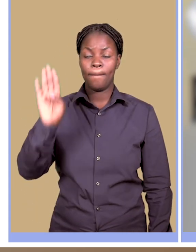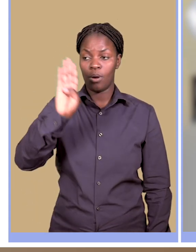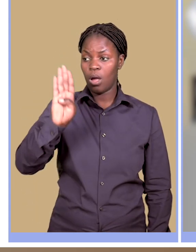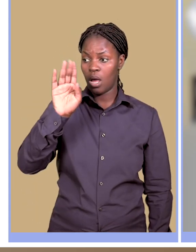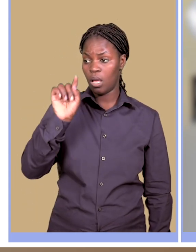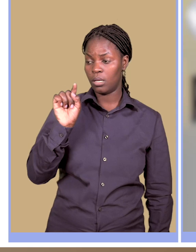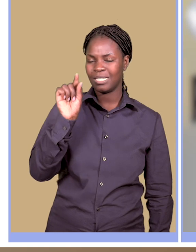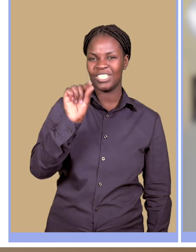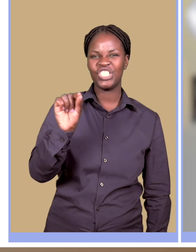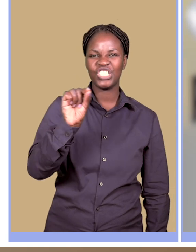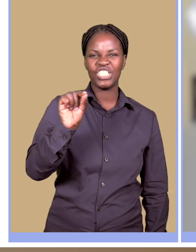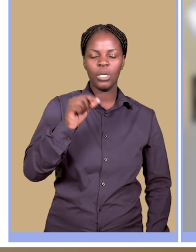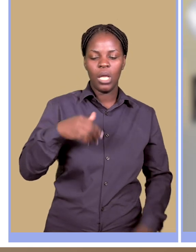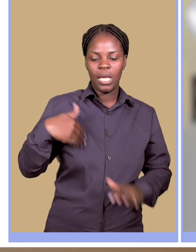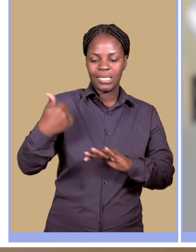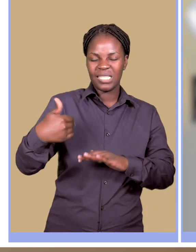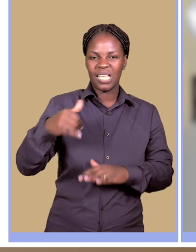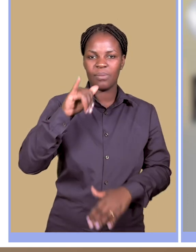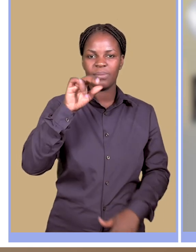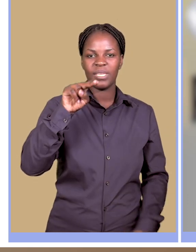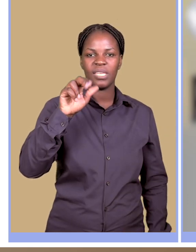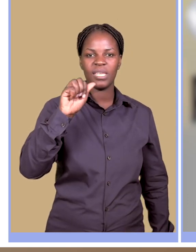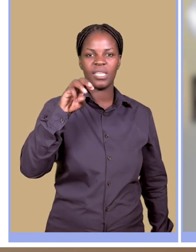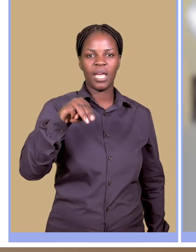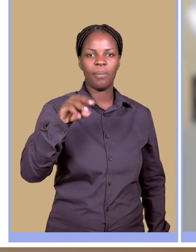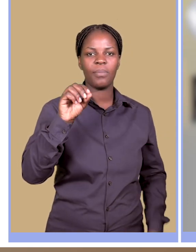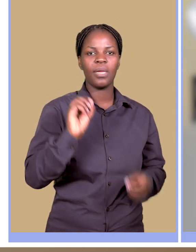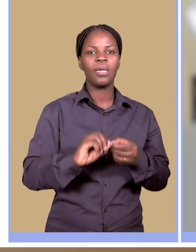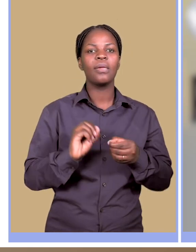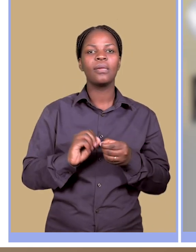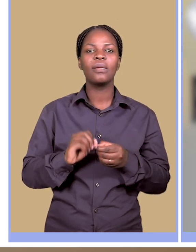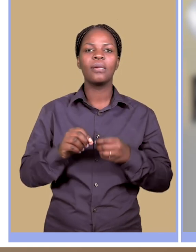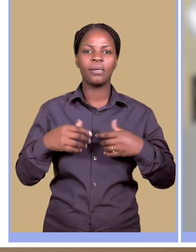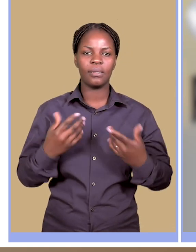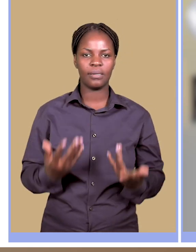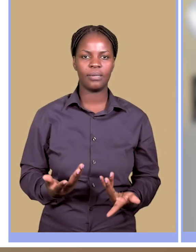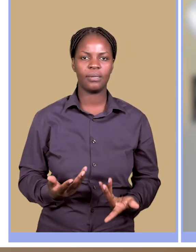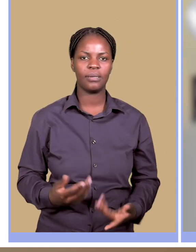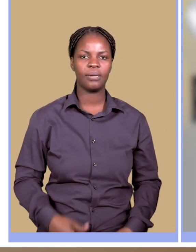sítios, um dos distritos que o INAME tem feito